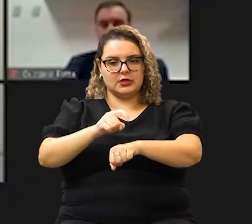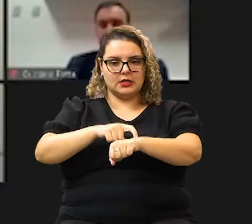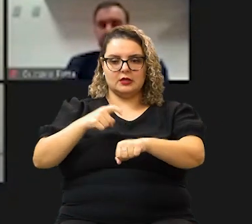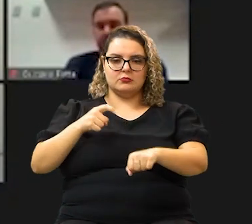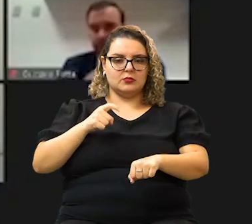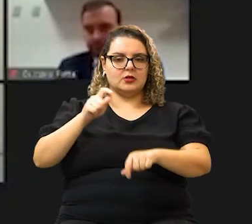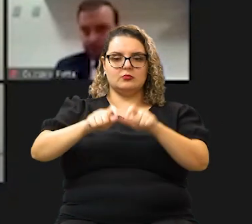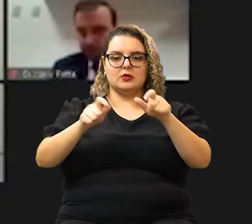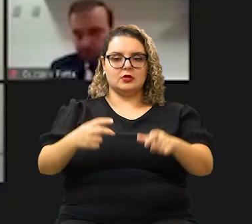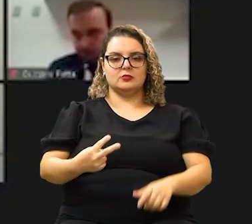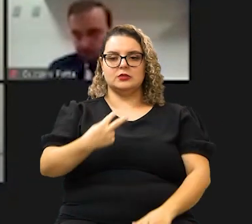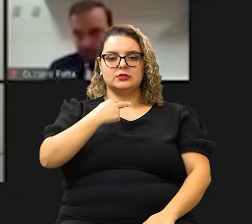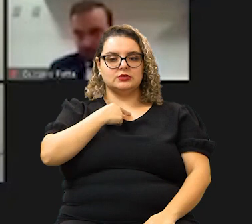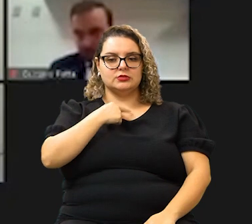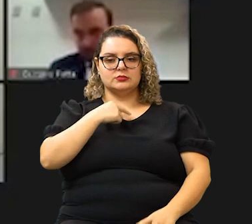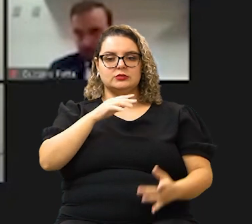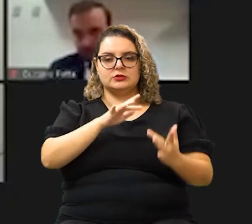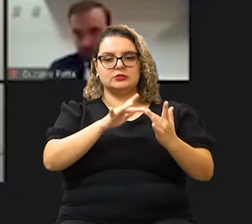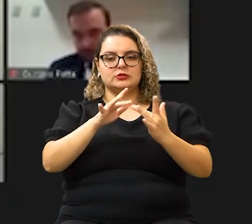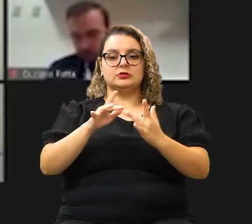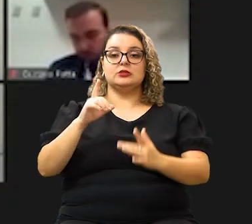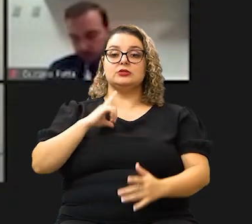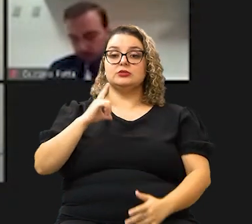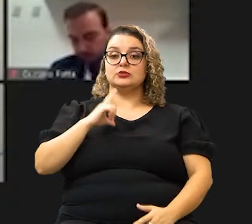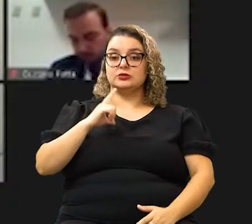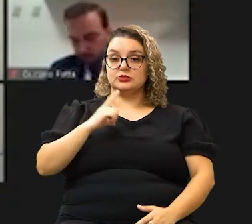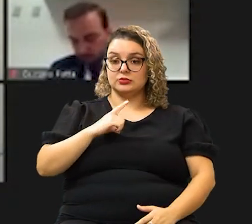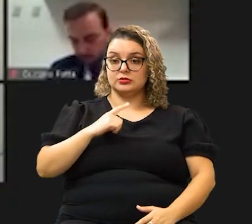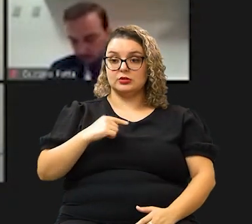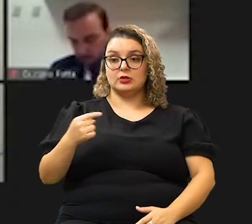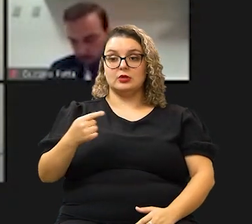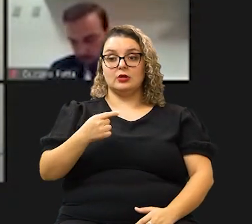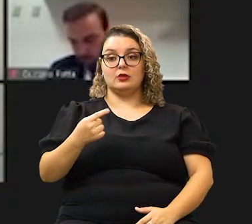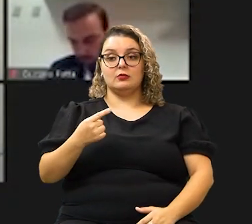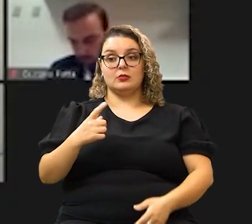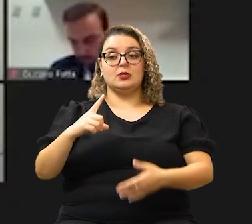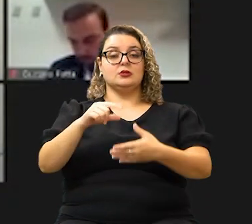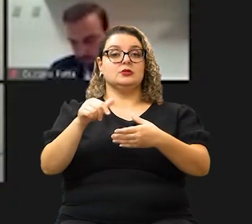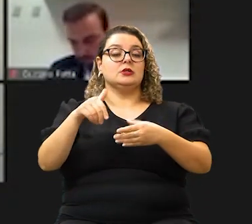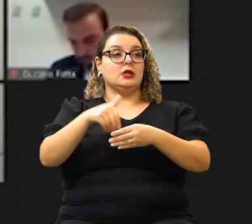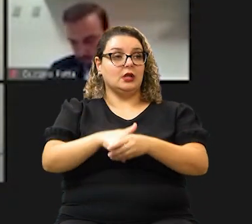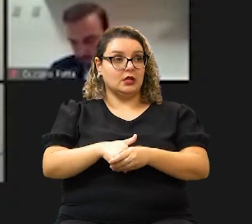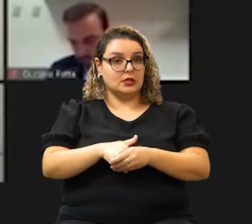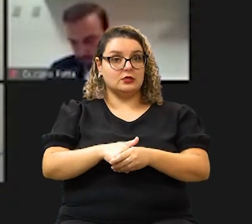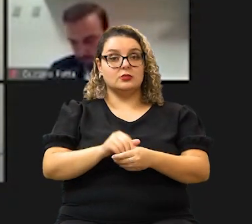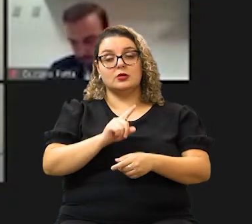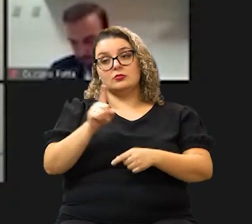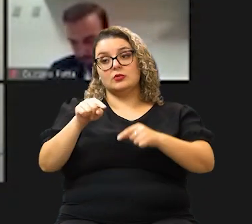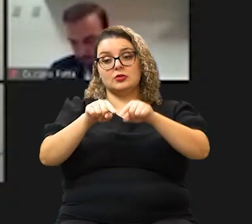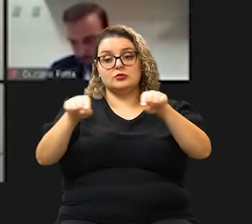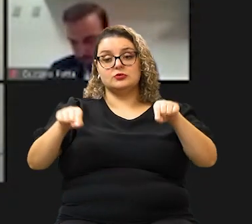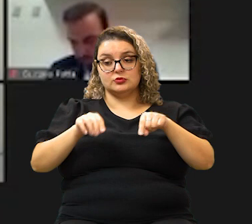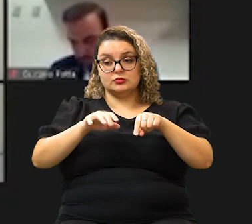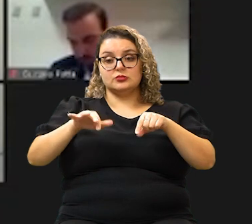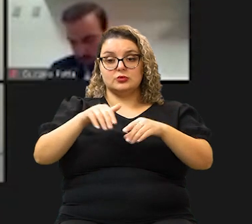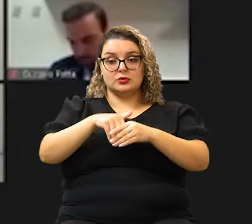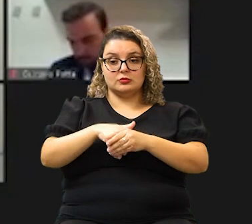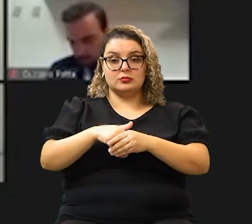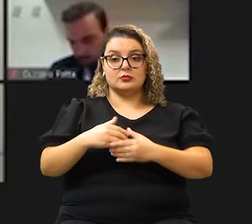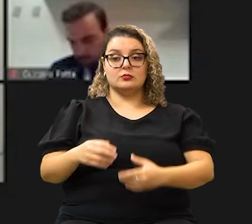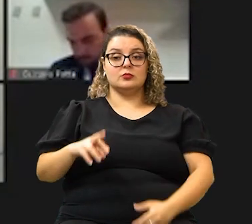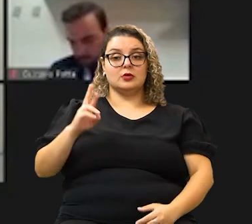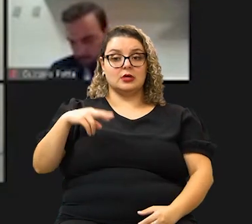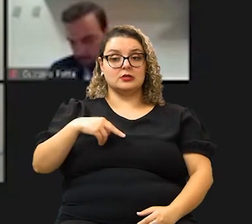menos eleitores indo às urnas, justamente por conta do medo. E aí, a posse, todo mundo